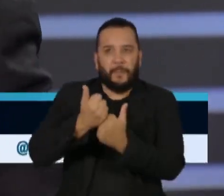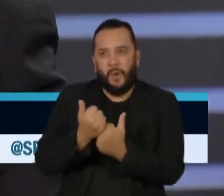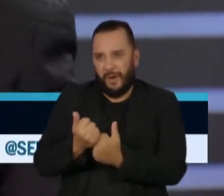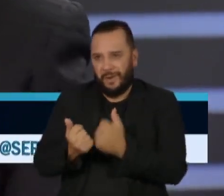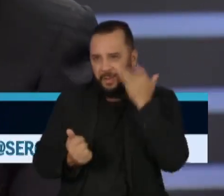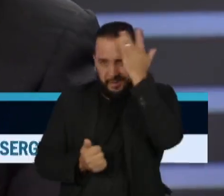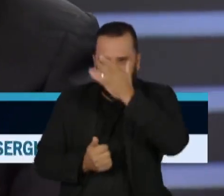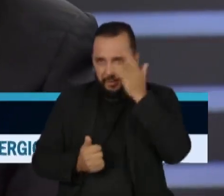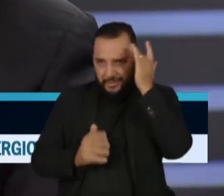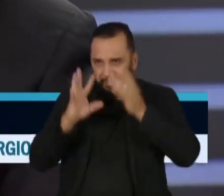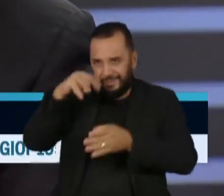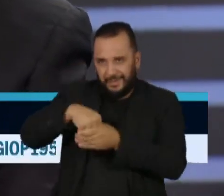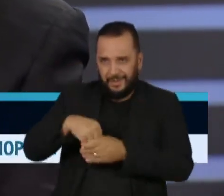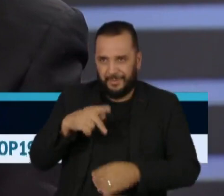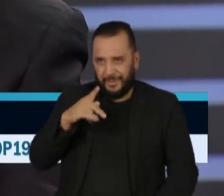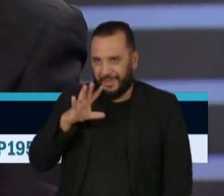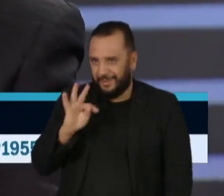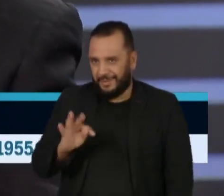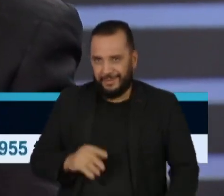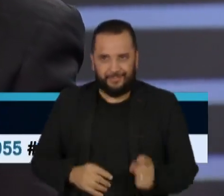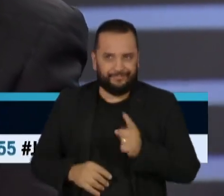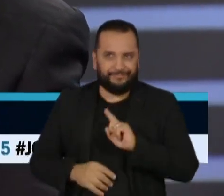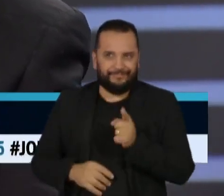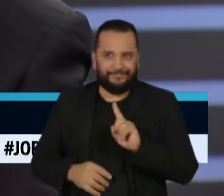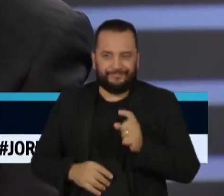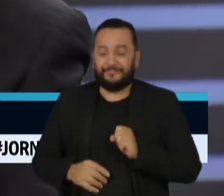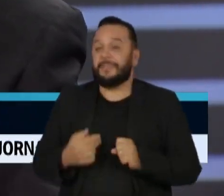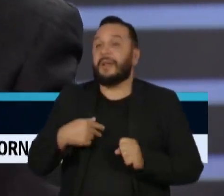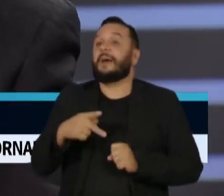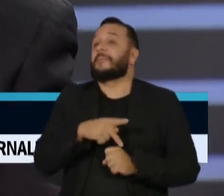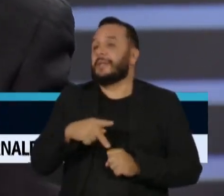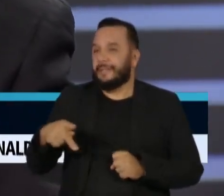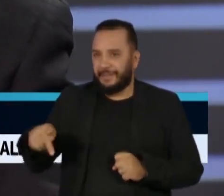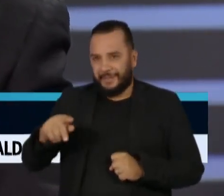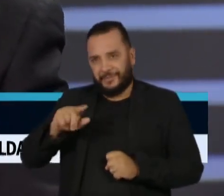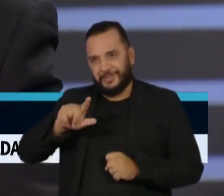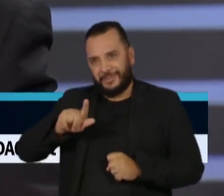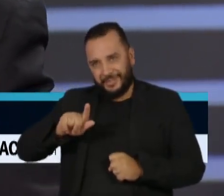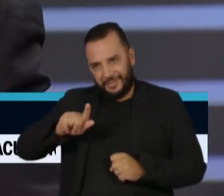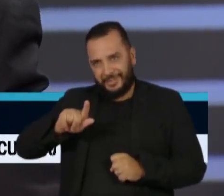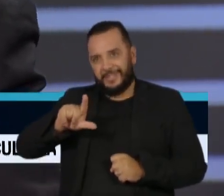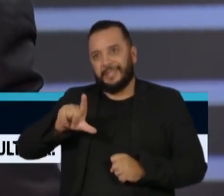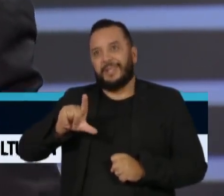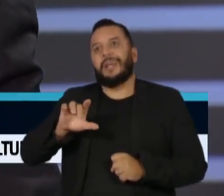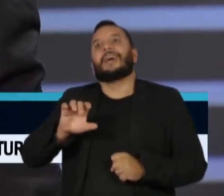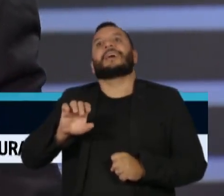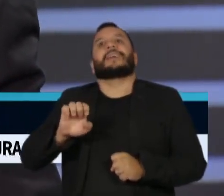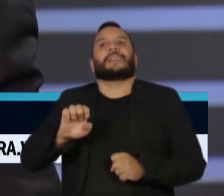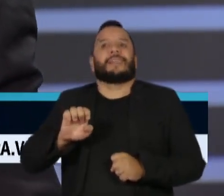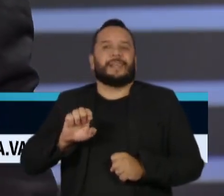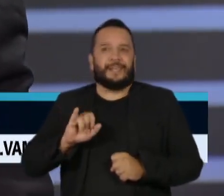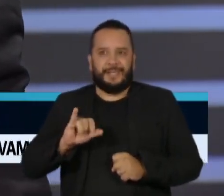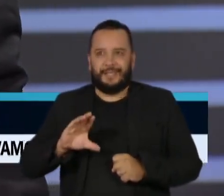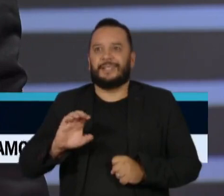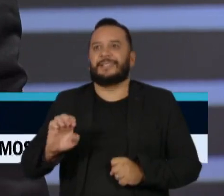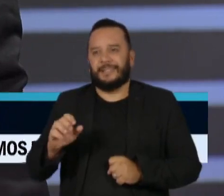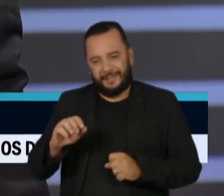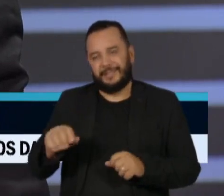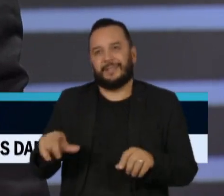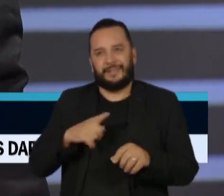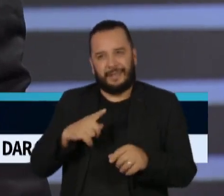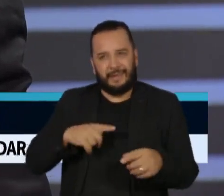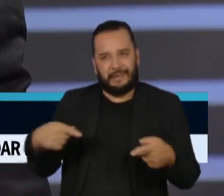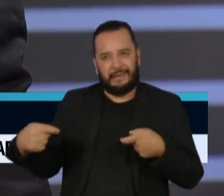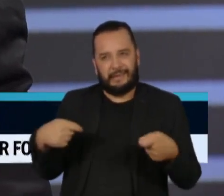do PT inclusive fala-se que a própria presidente do PT também tem conflitos com Haddad no sentido que o